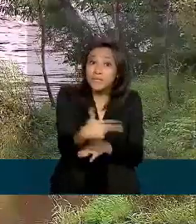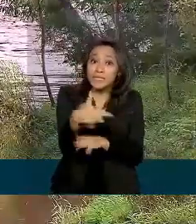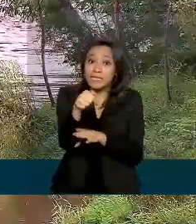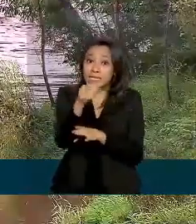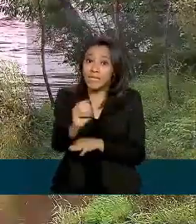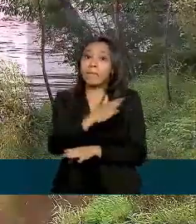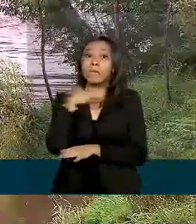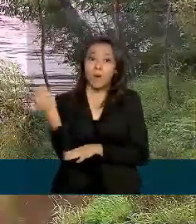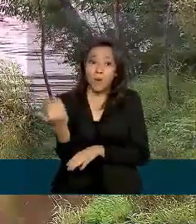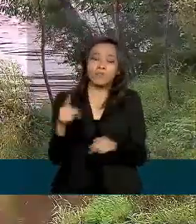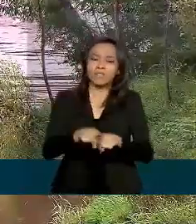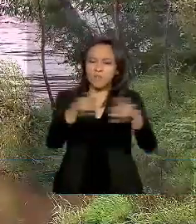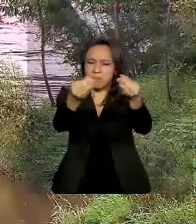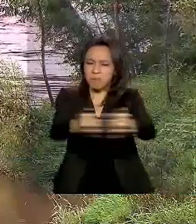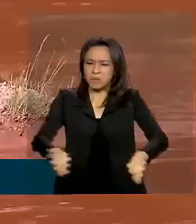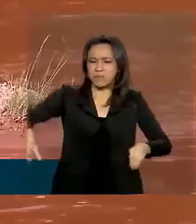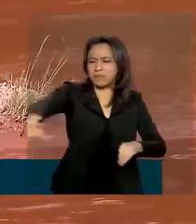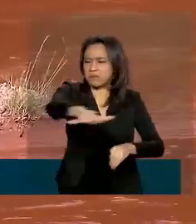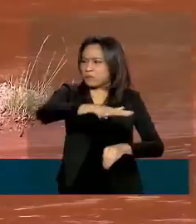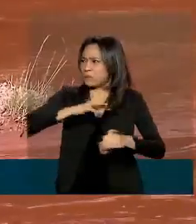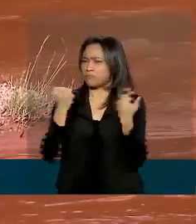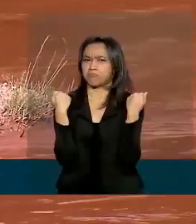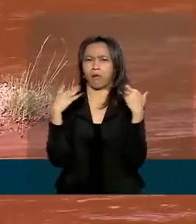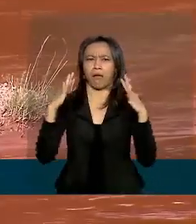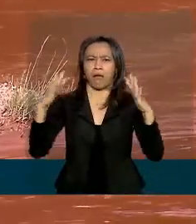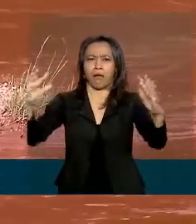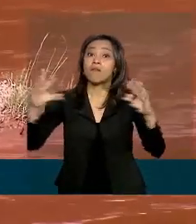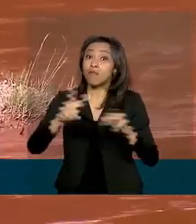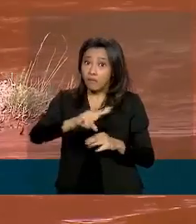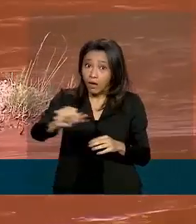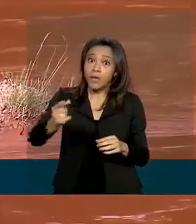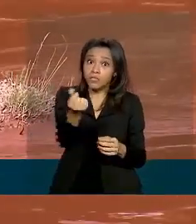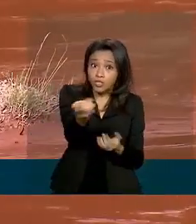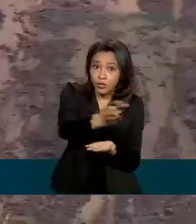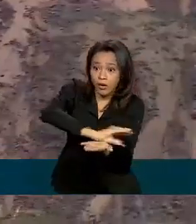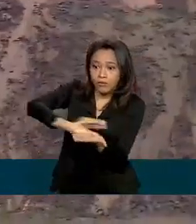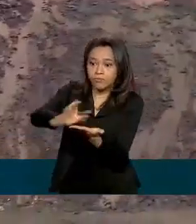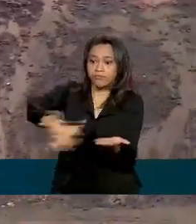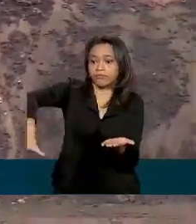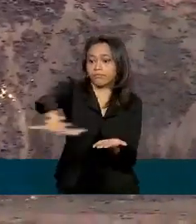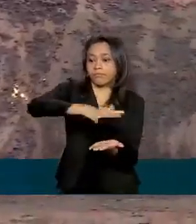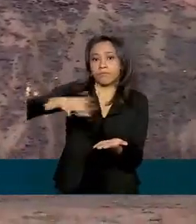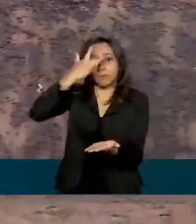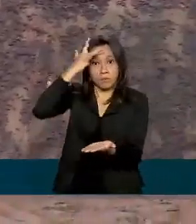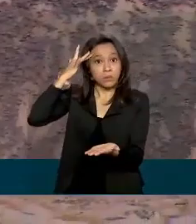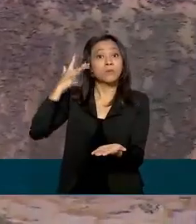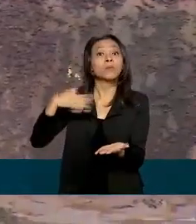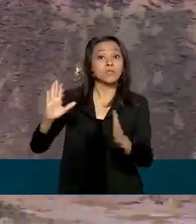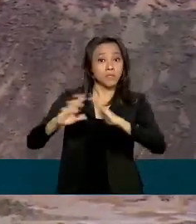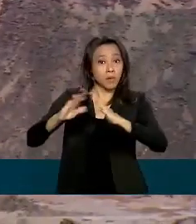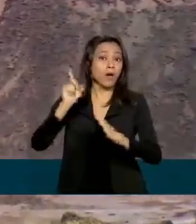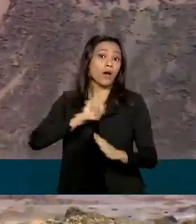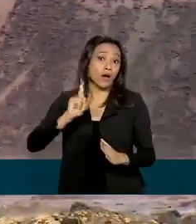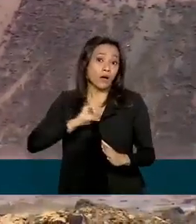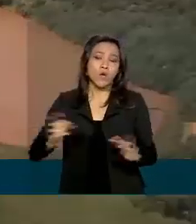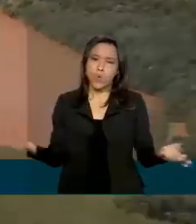e vários danos ambientais na região vai ser revertido para a população mineira. O acordo entre o Ministério do Meio